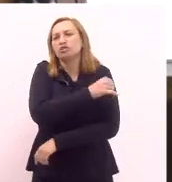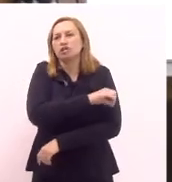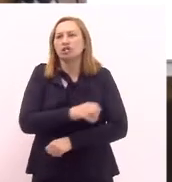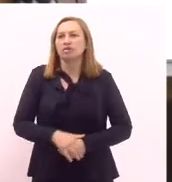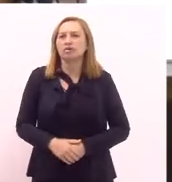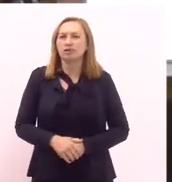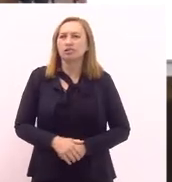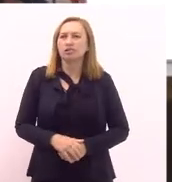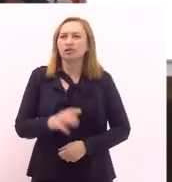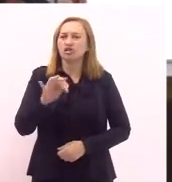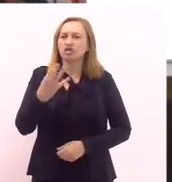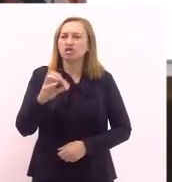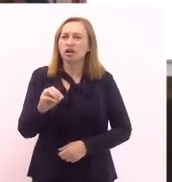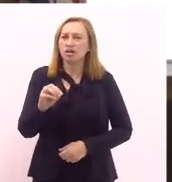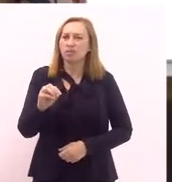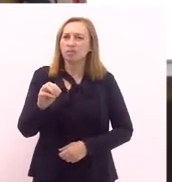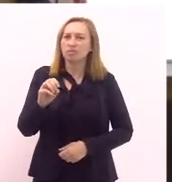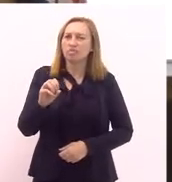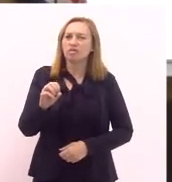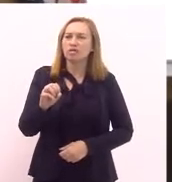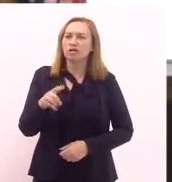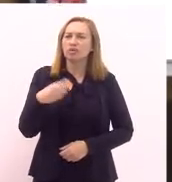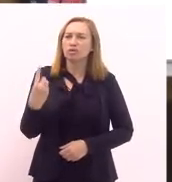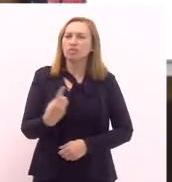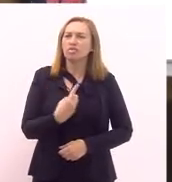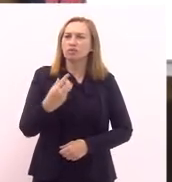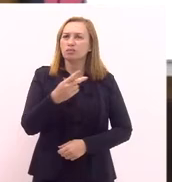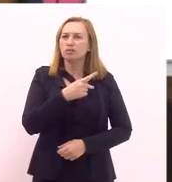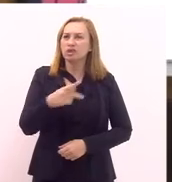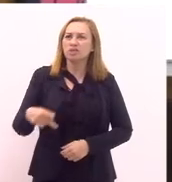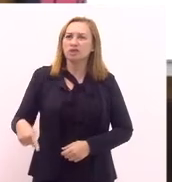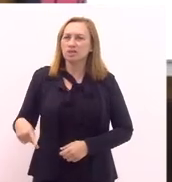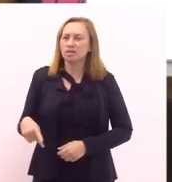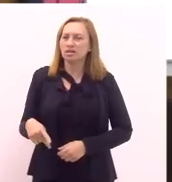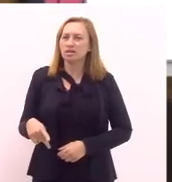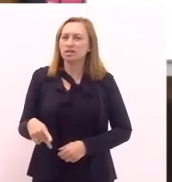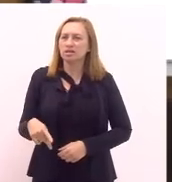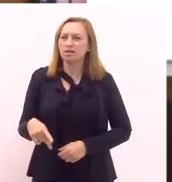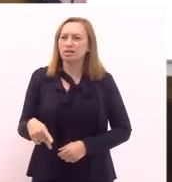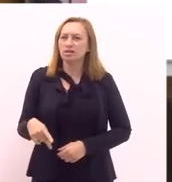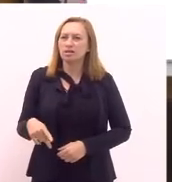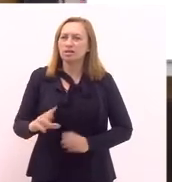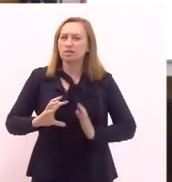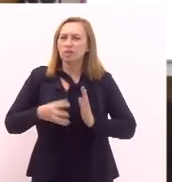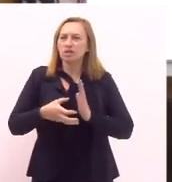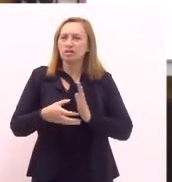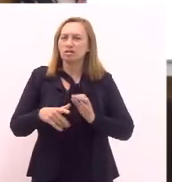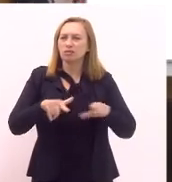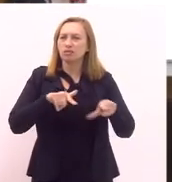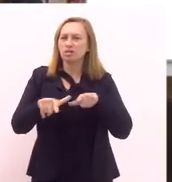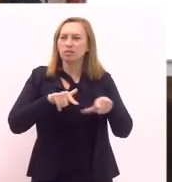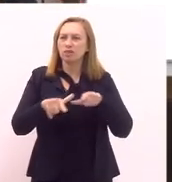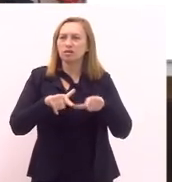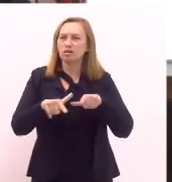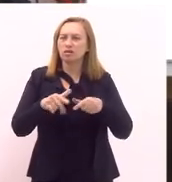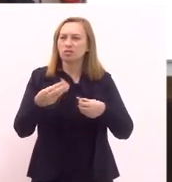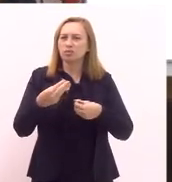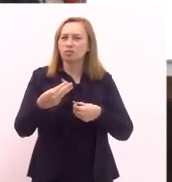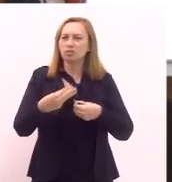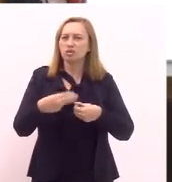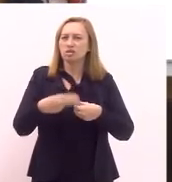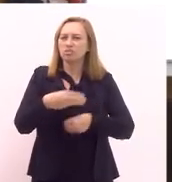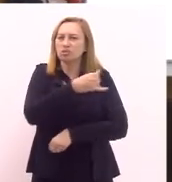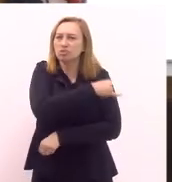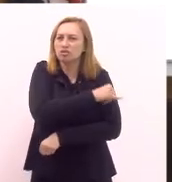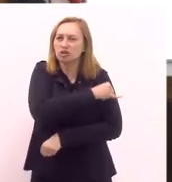o Tiago Santana Nosso presidente do nosso querido partido dos trabalhadores do município do Rio de